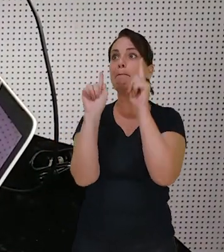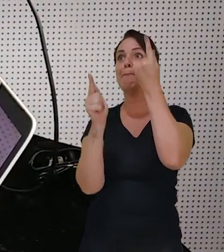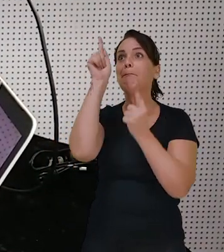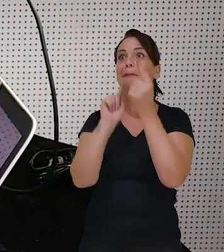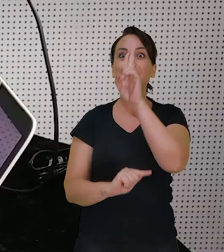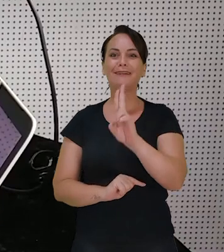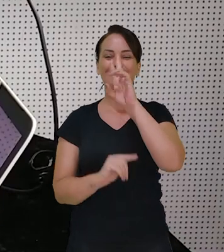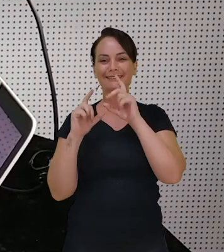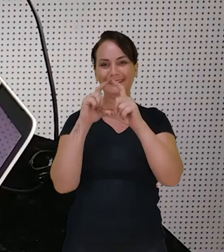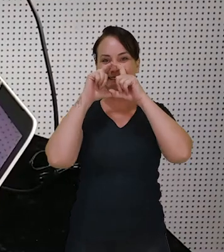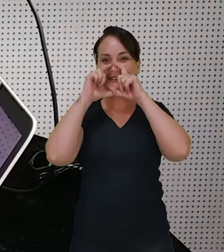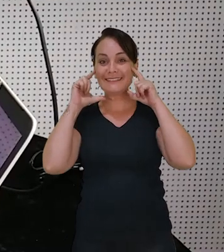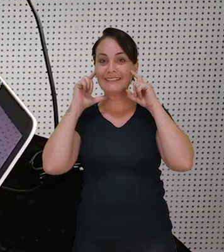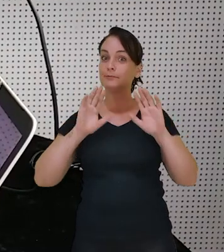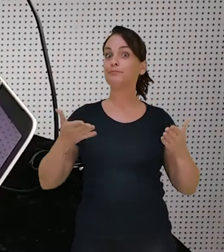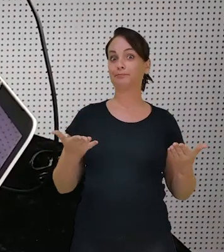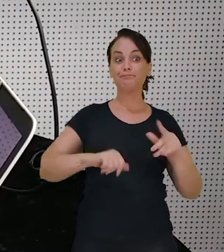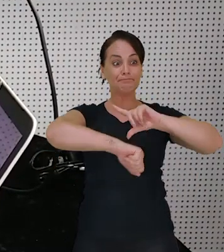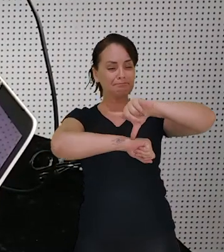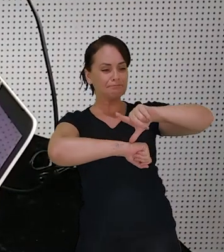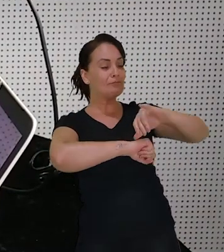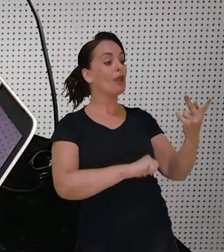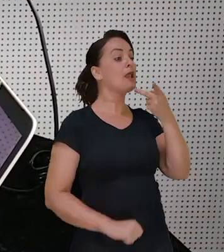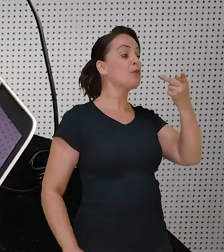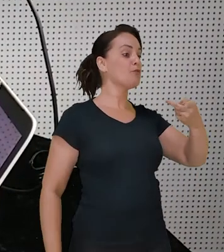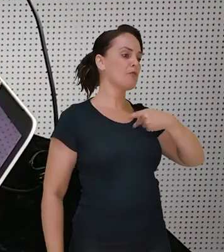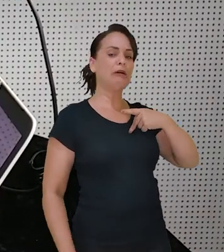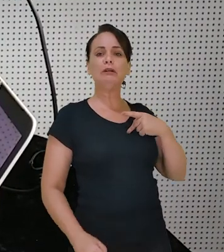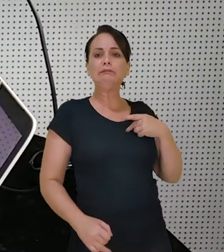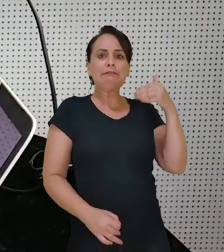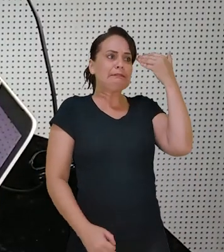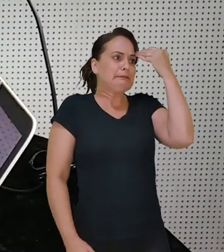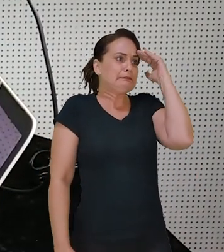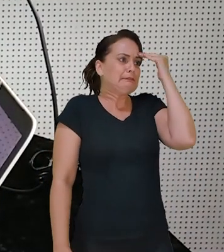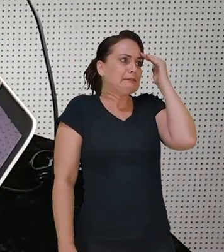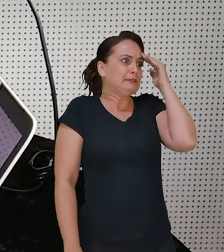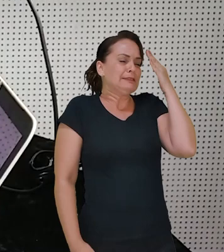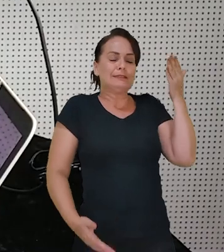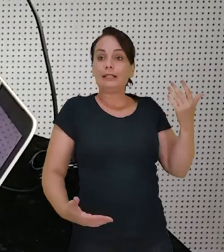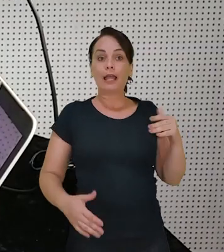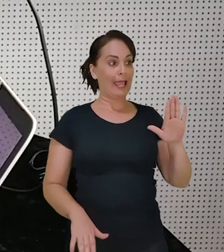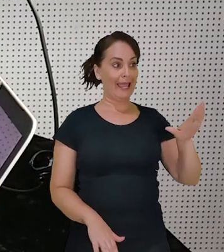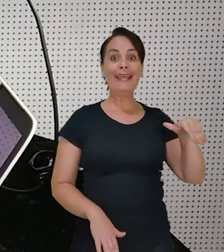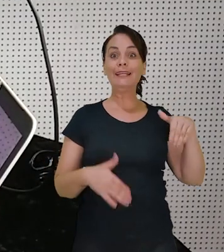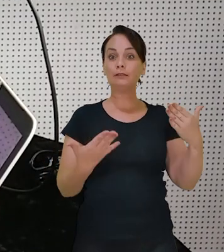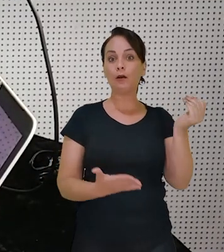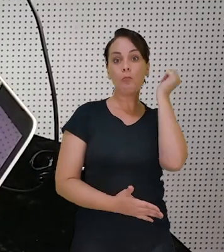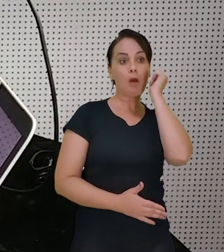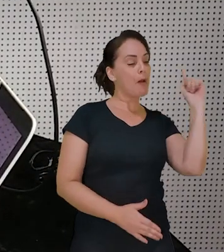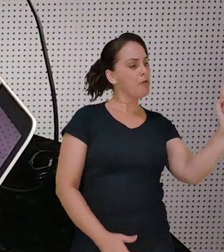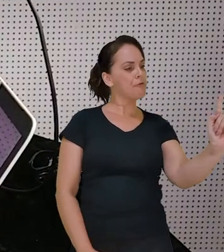máscara. Bom, lá pelas tantas, ele falou alguma coisa, mas não entendi direito. Então, sua mãe se aproximou